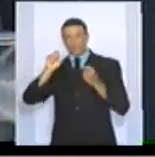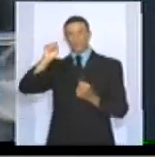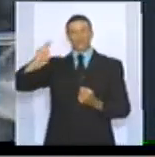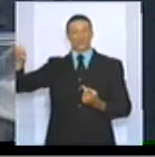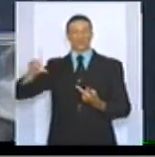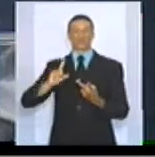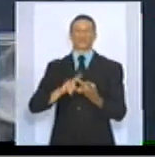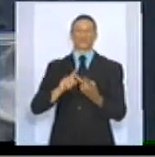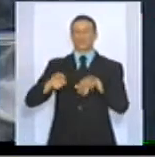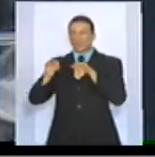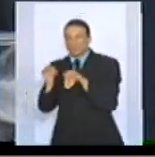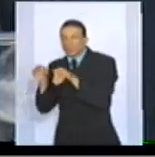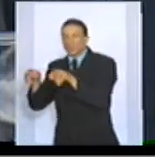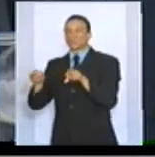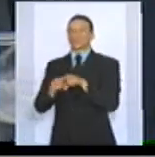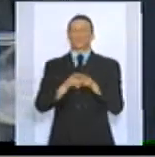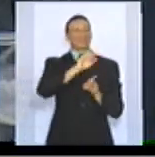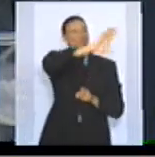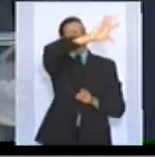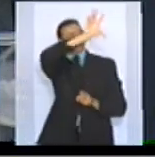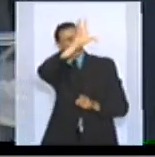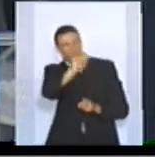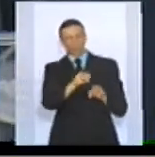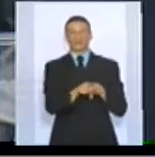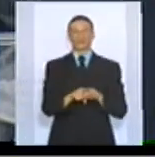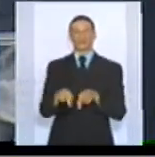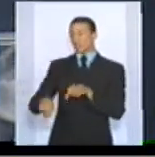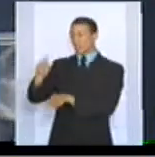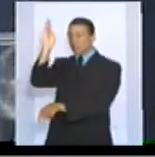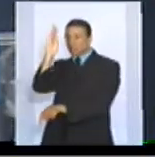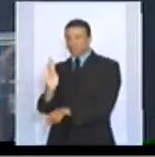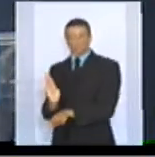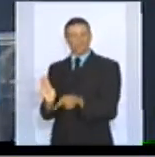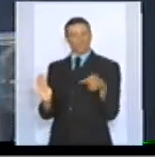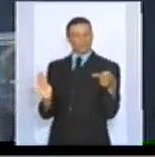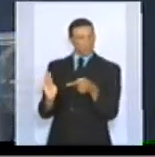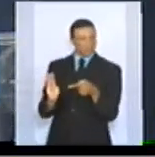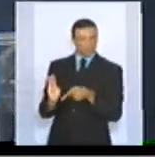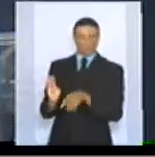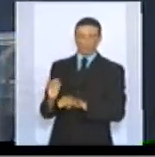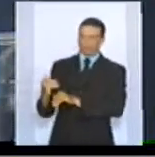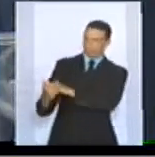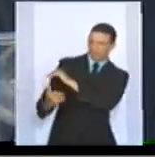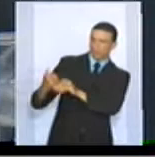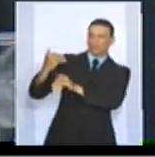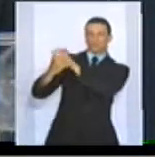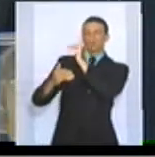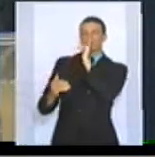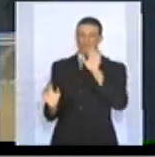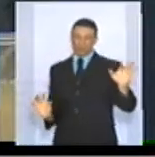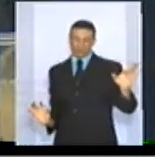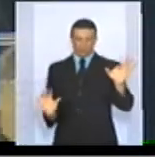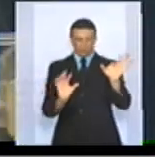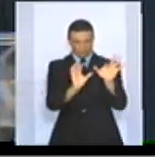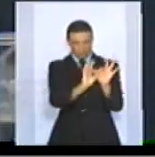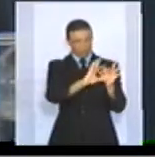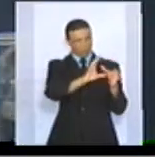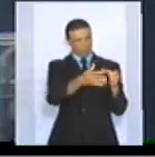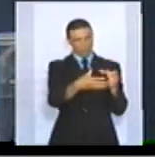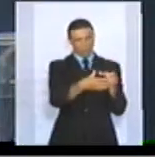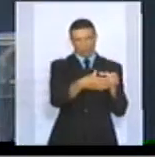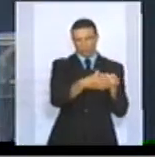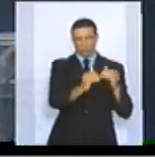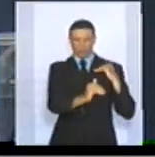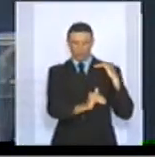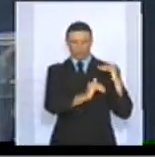e a África do Sul. No Brasil, nós tivemos ao longo do tempo um conjunto de iniciativas destinadas ao